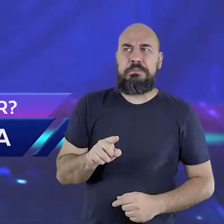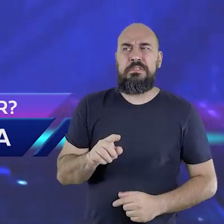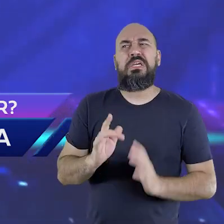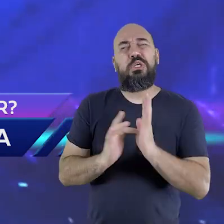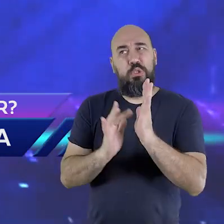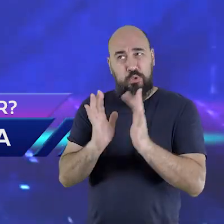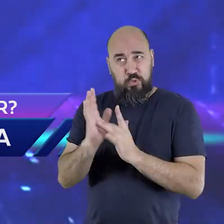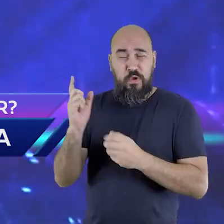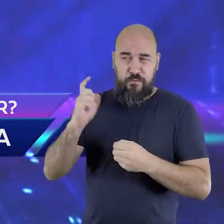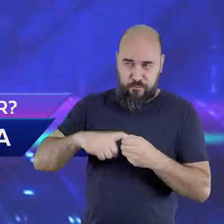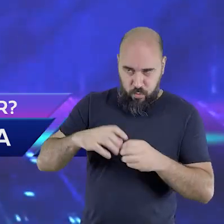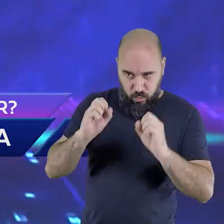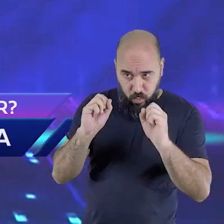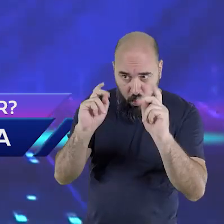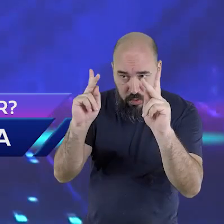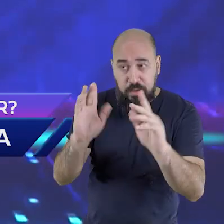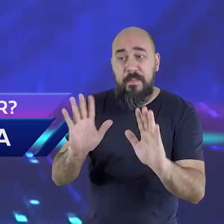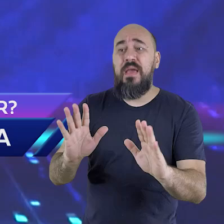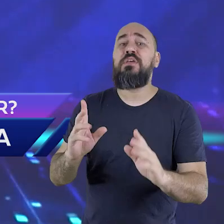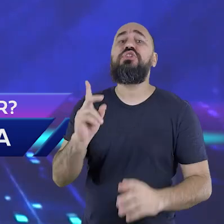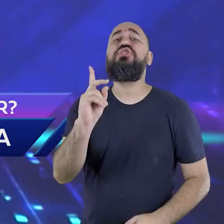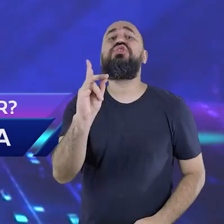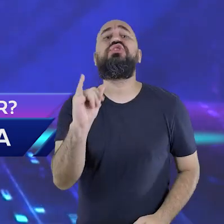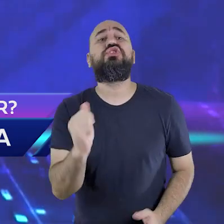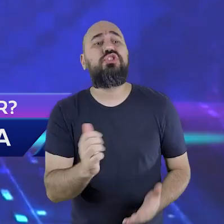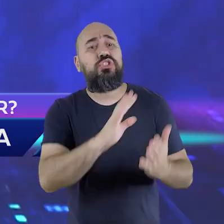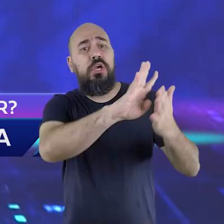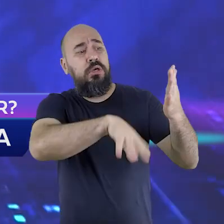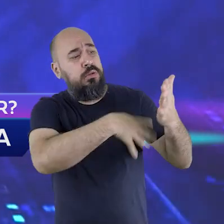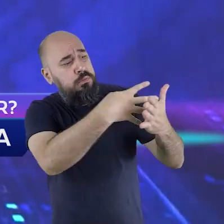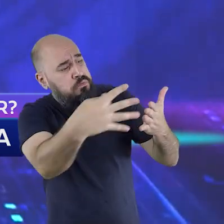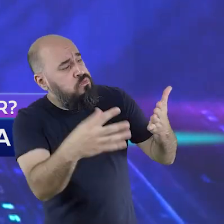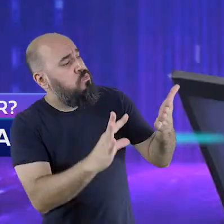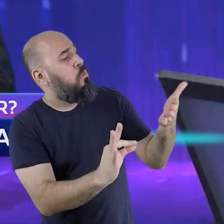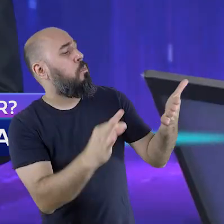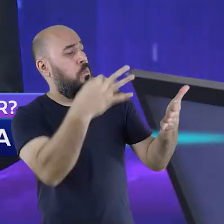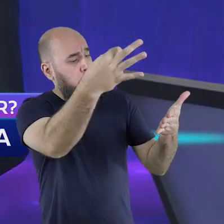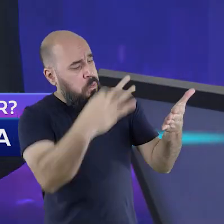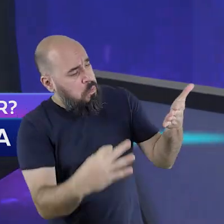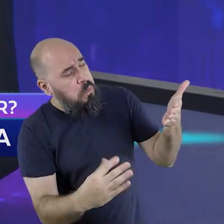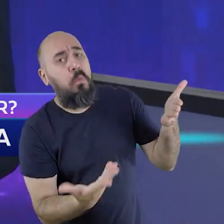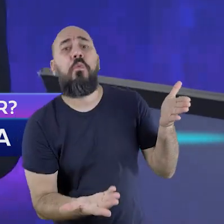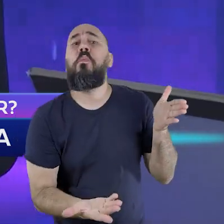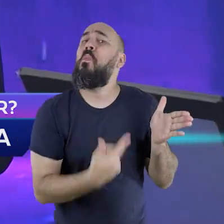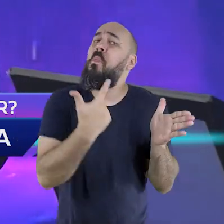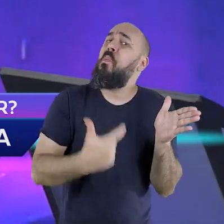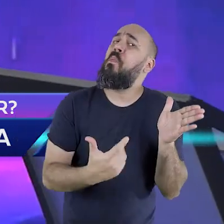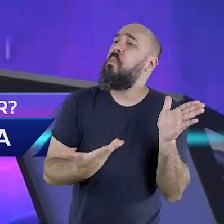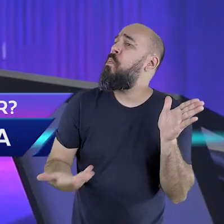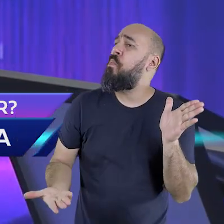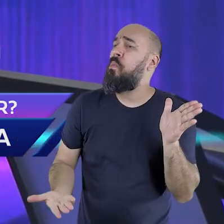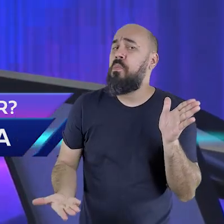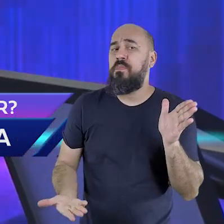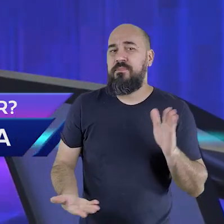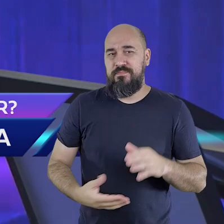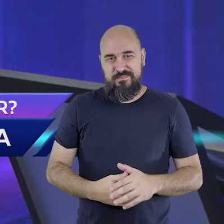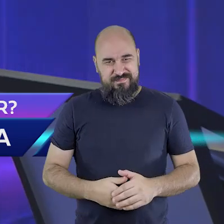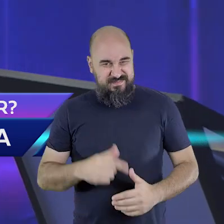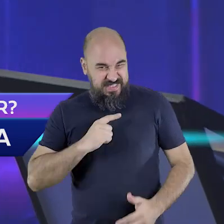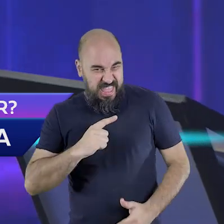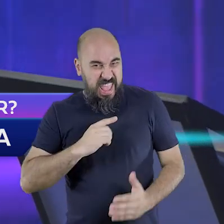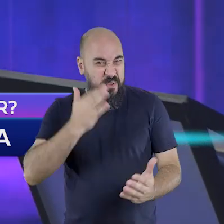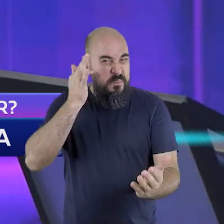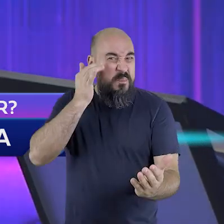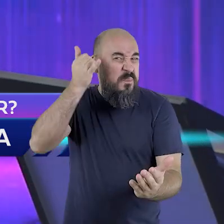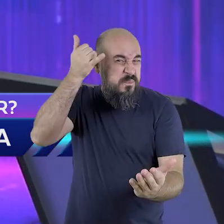bom, Jesus vai voltar, mas quando ele vai voltar? Existe alguma profecia na Bíblia que me ajuda a